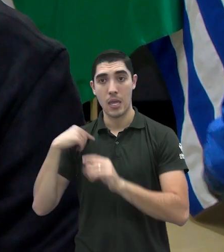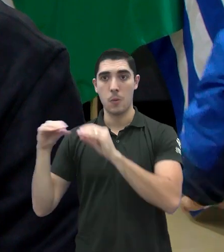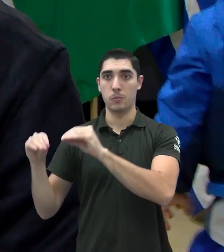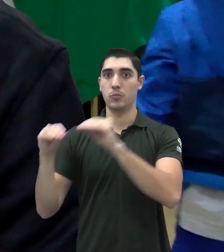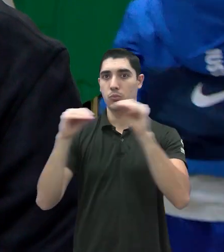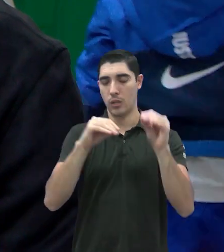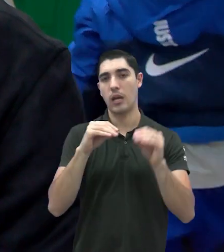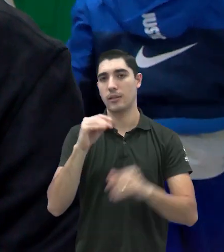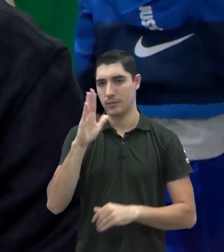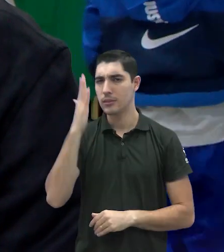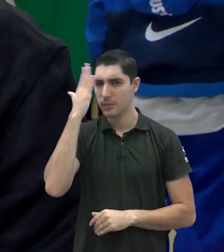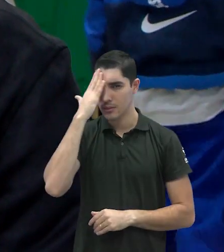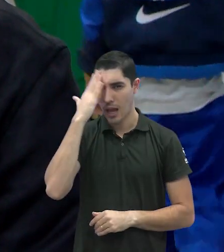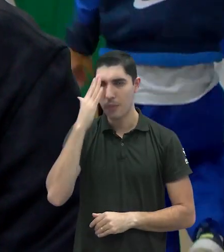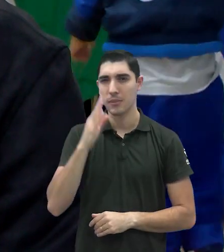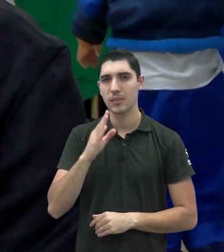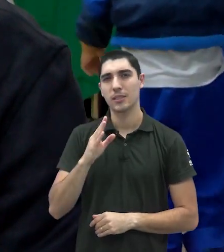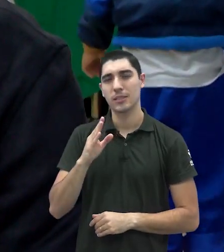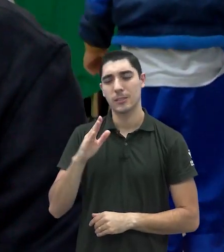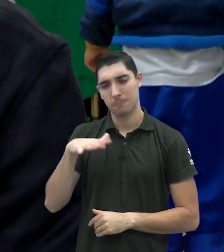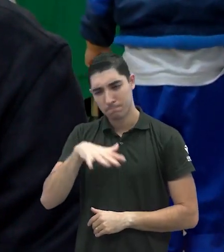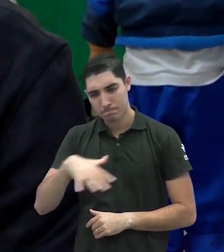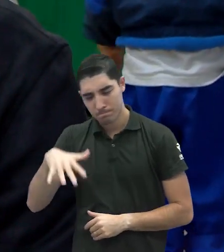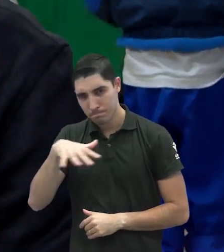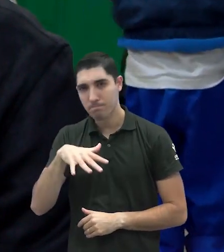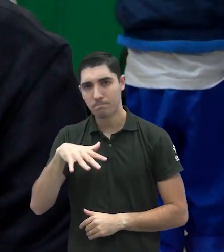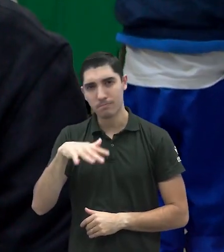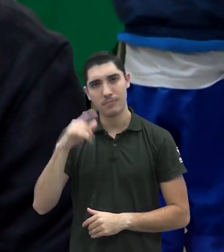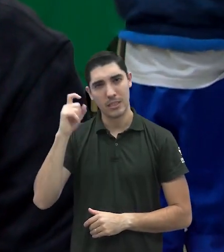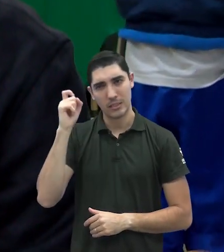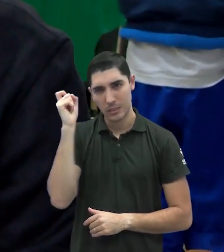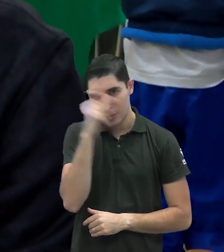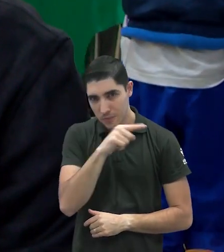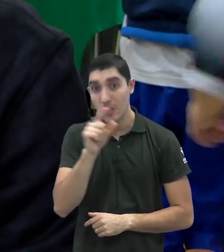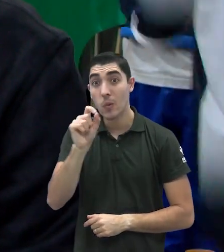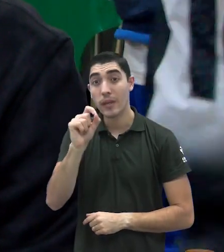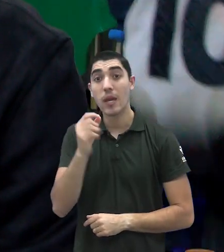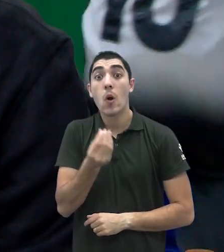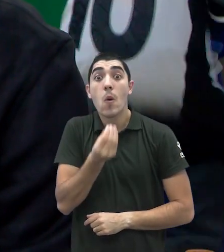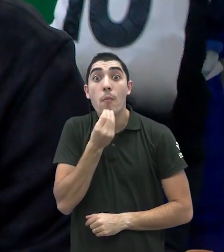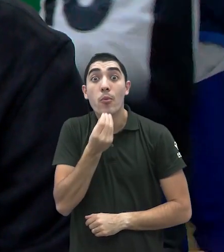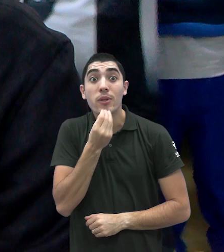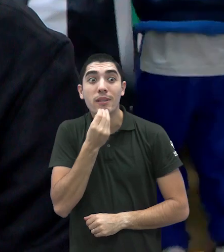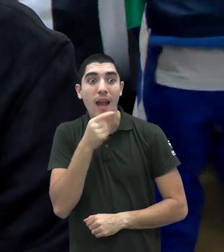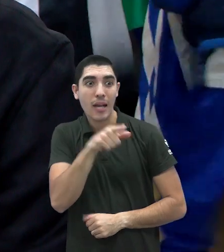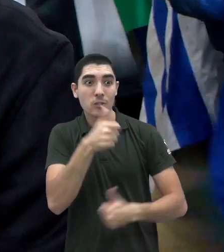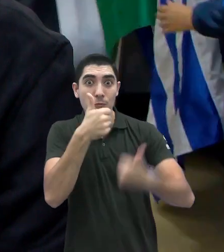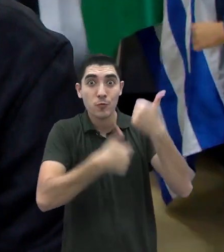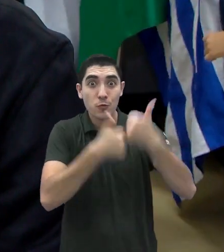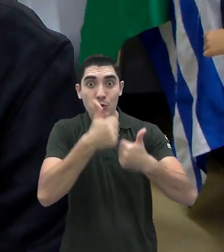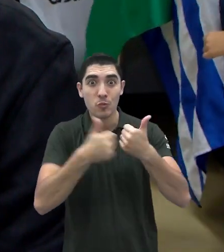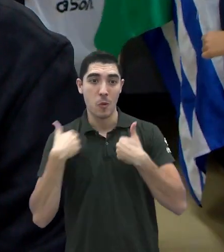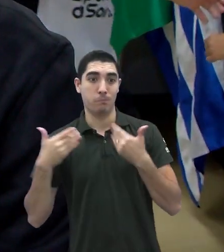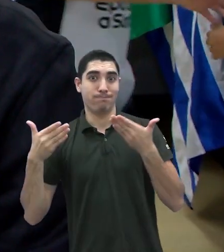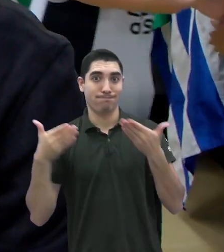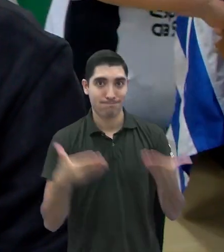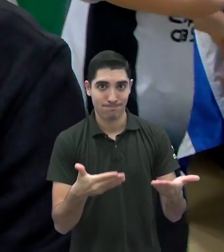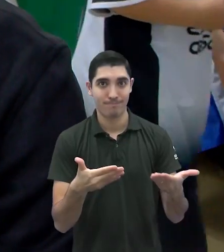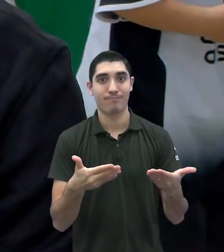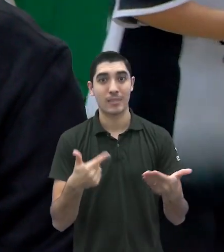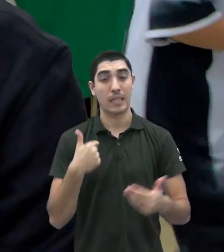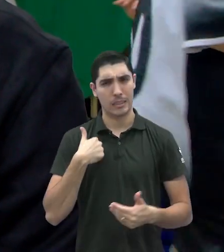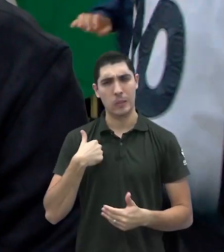E difícil demais, a gente sabe da dificuldade que é de poder ter uma oportunidade saindo de um lugar